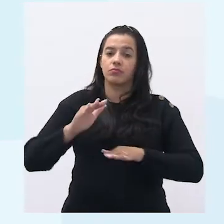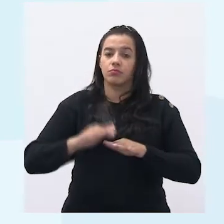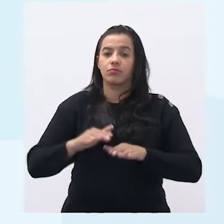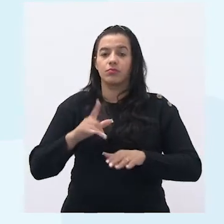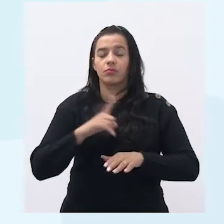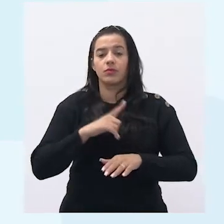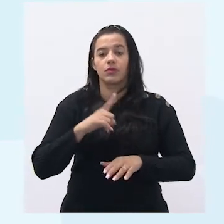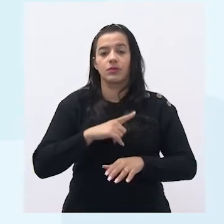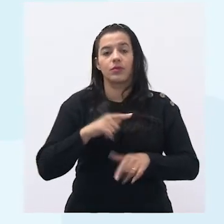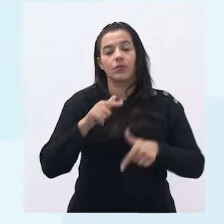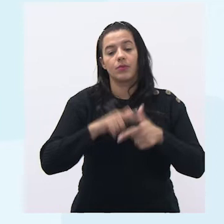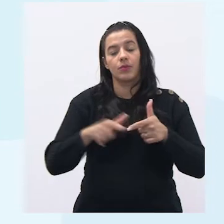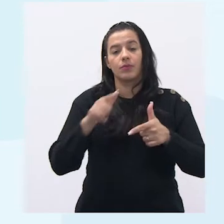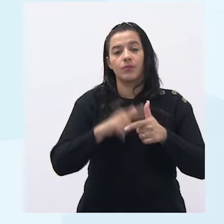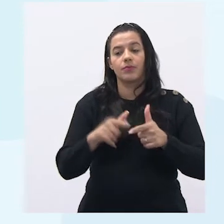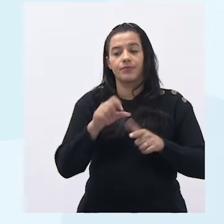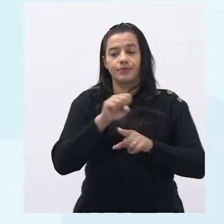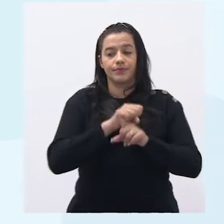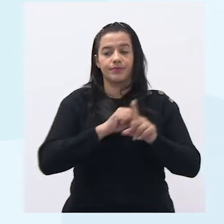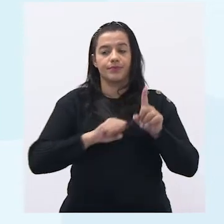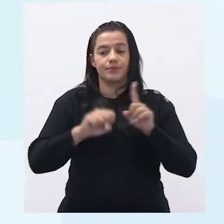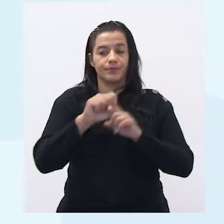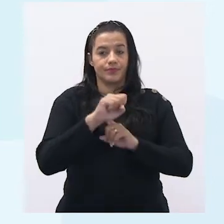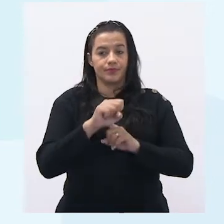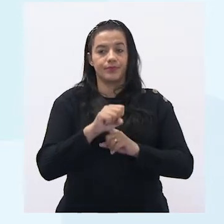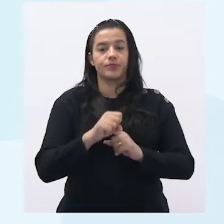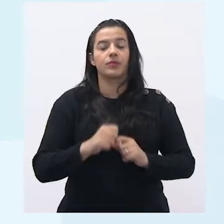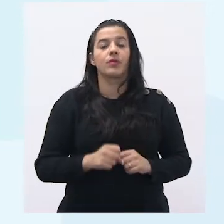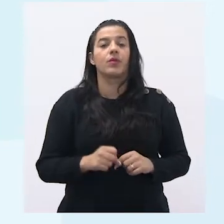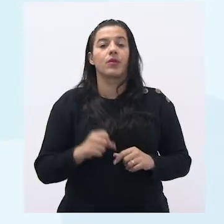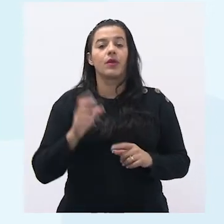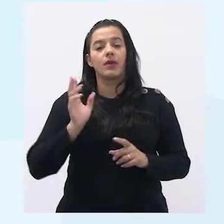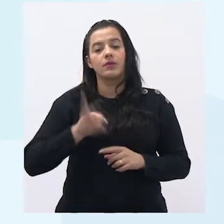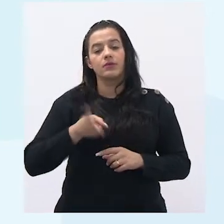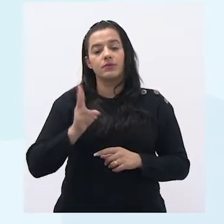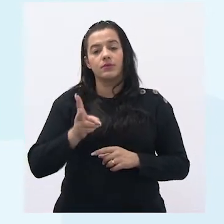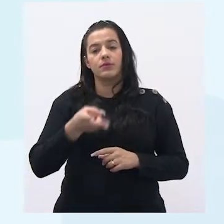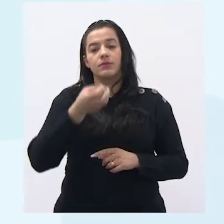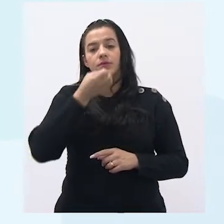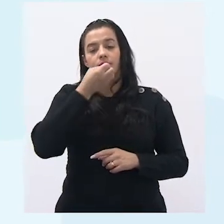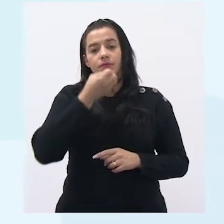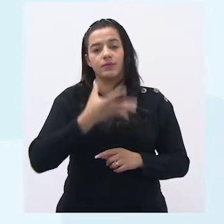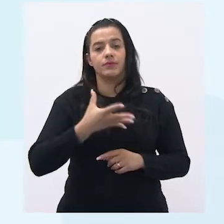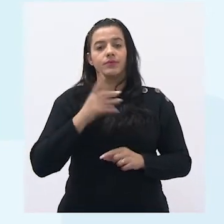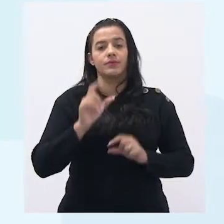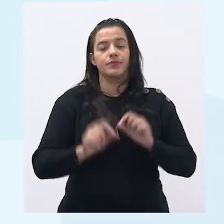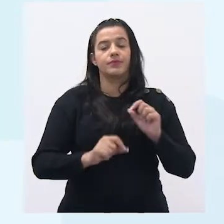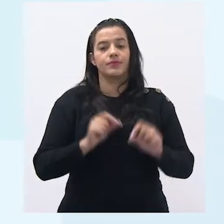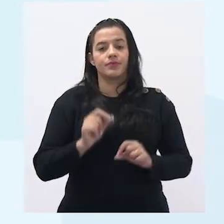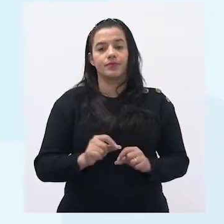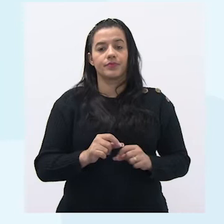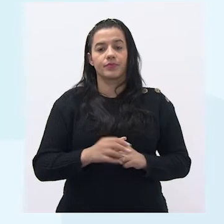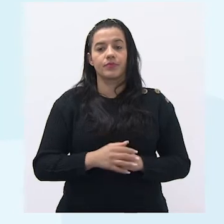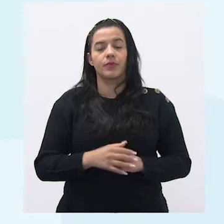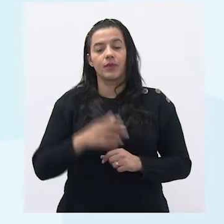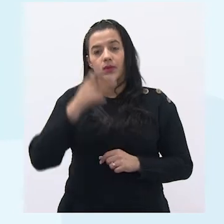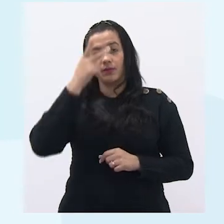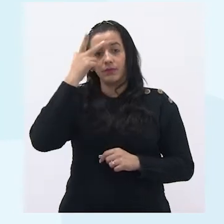problema social, tá? E é sempre bom a gente ver que o agressor, ele se coloca